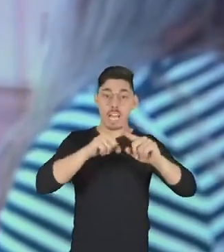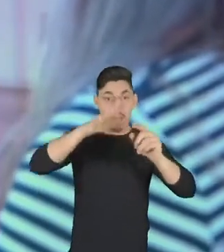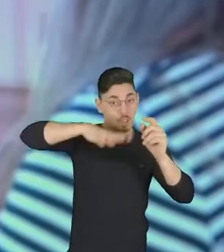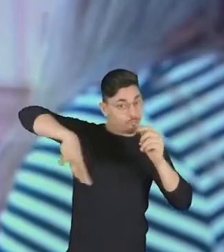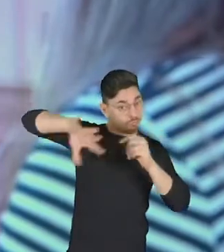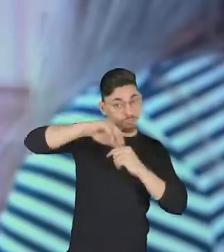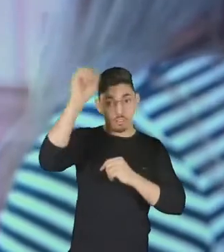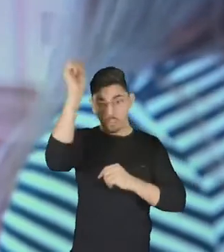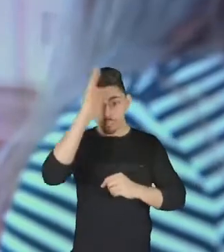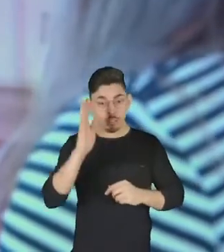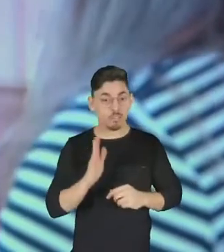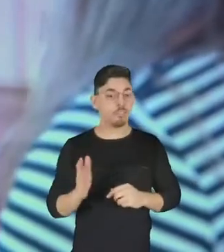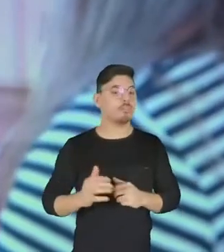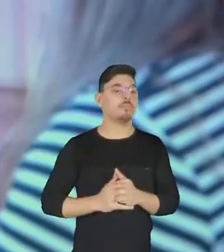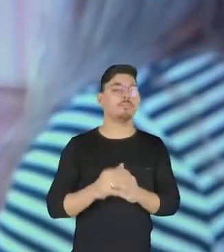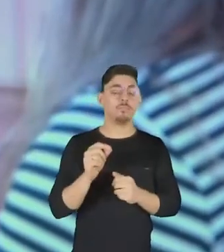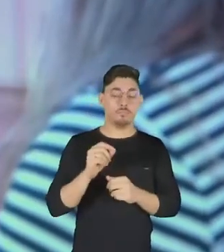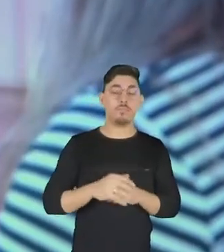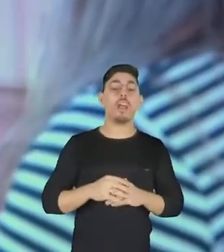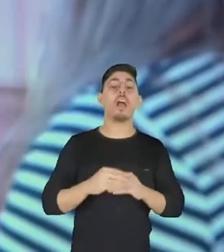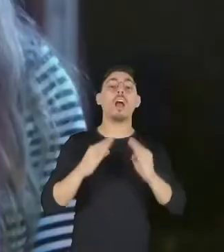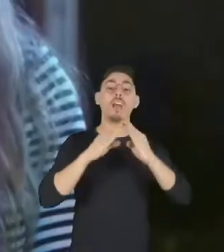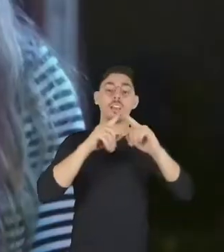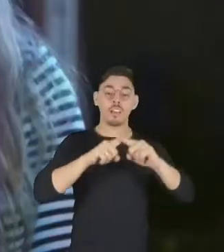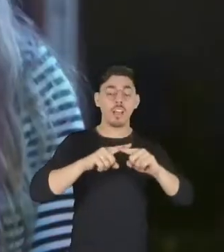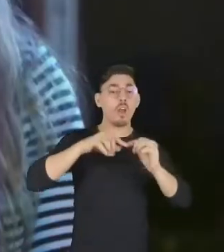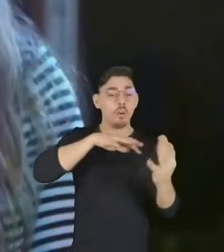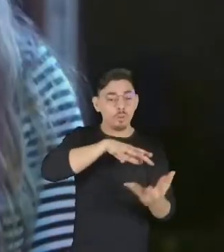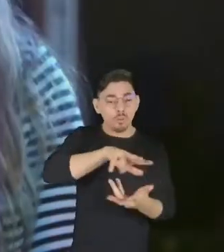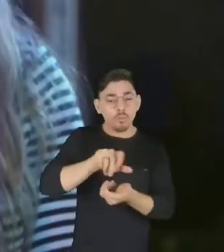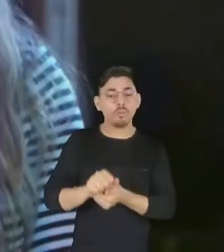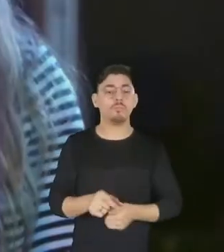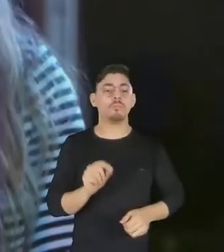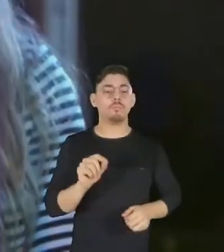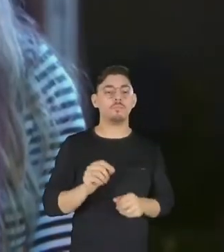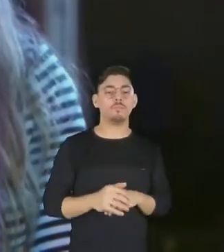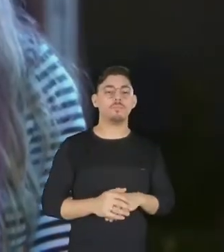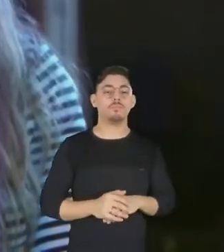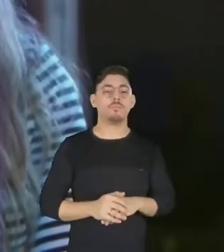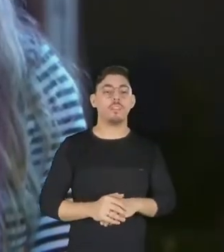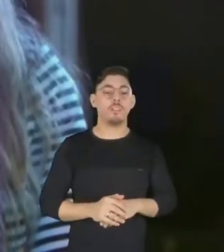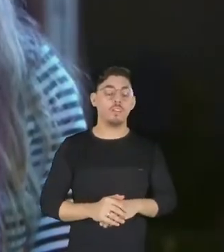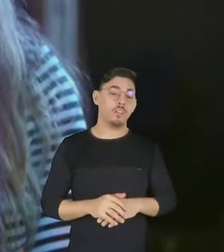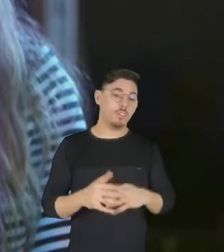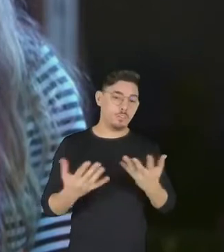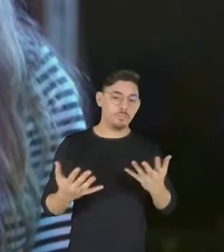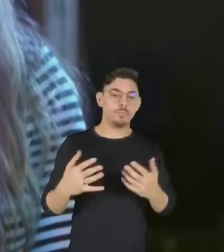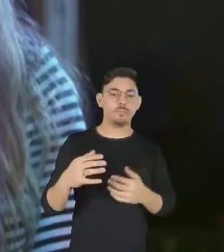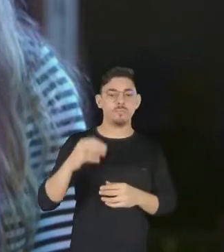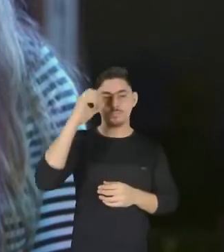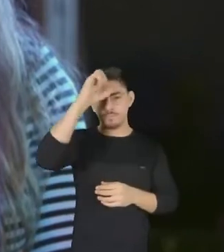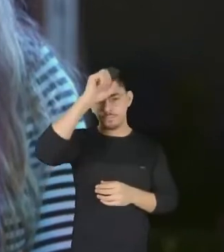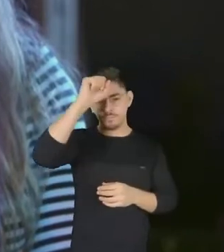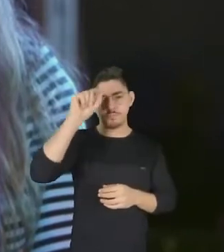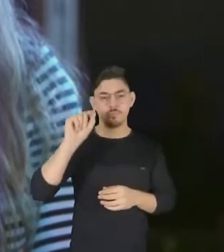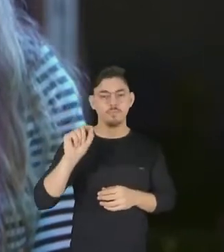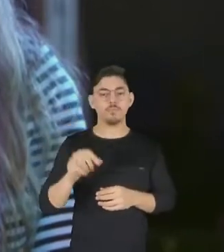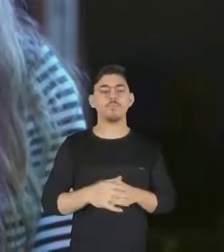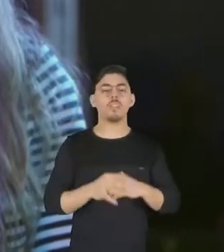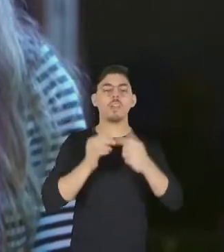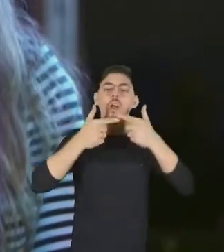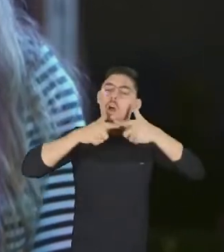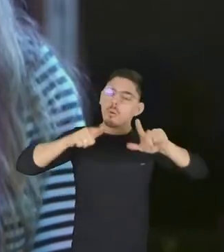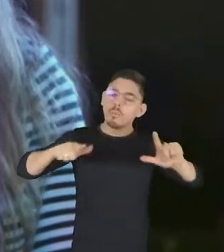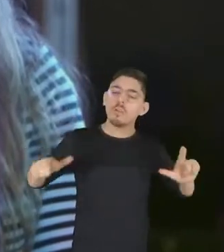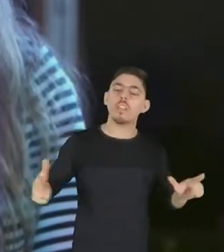né? Para a igreja do mundo, ficou o aprendizado de encontrar uma linguagem